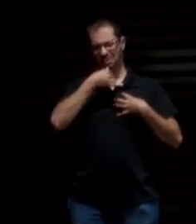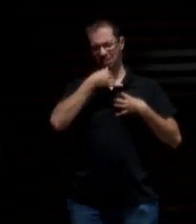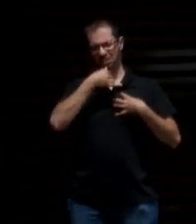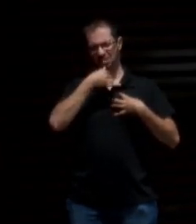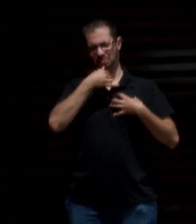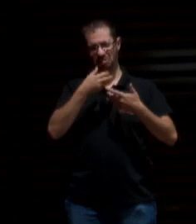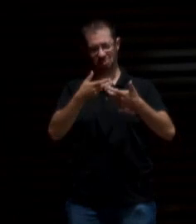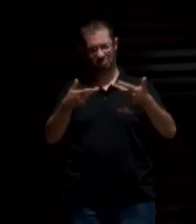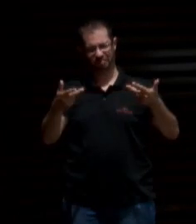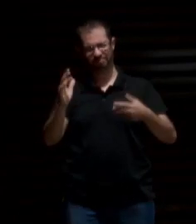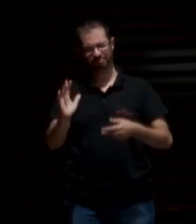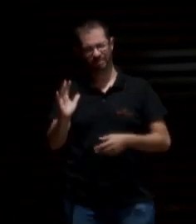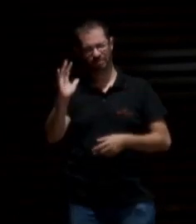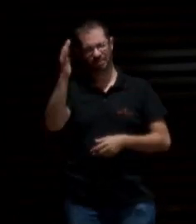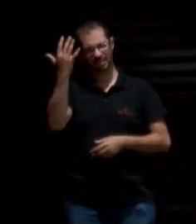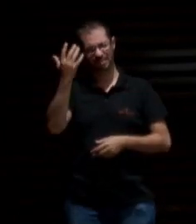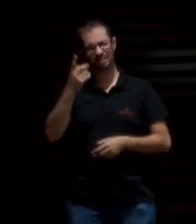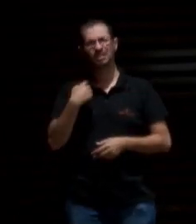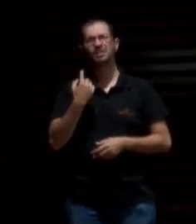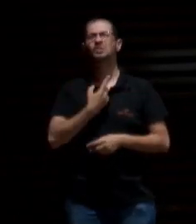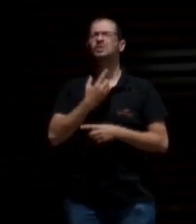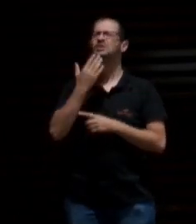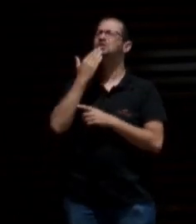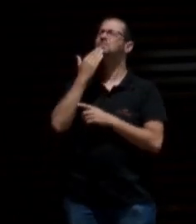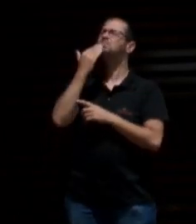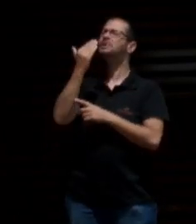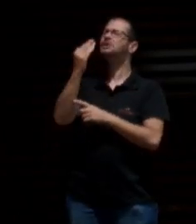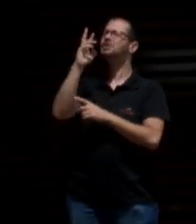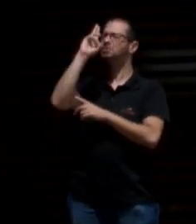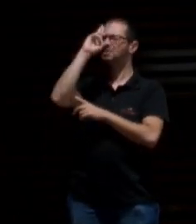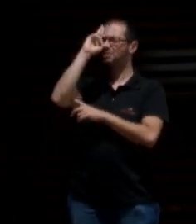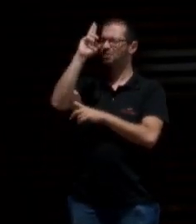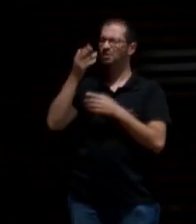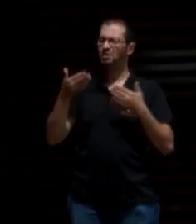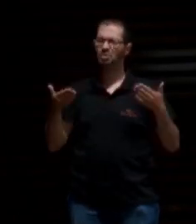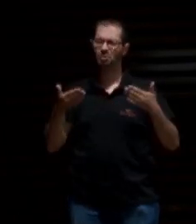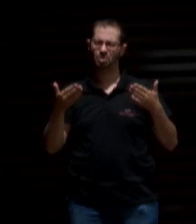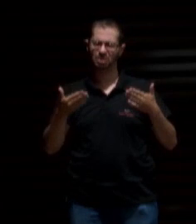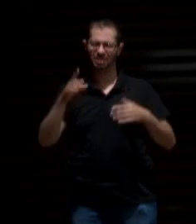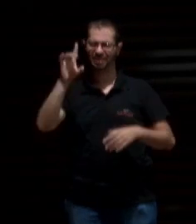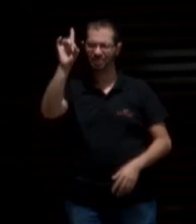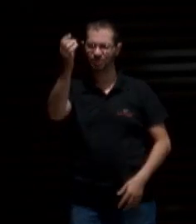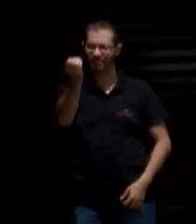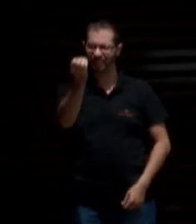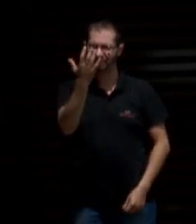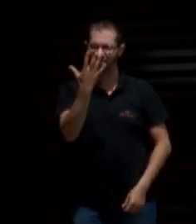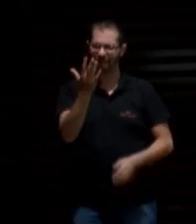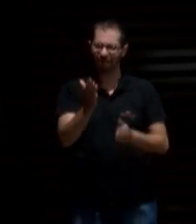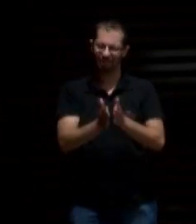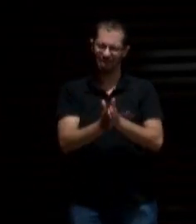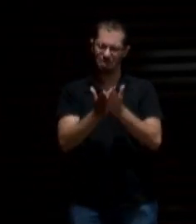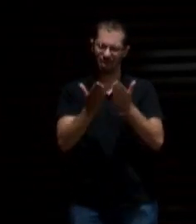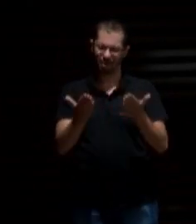cercam. Mas nós te pedimos, Senhor, que hoje, nessa noite, Tu nos reveles a Tua palavra,